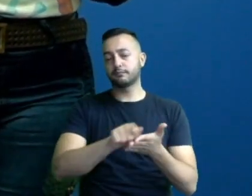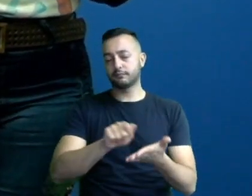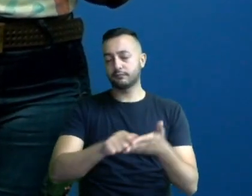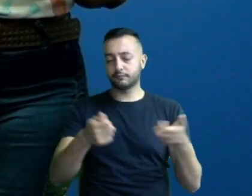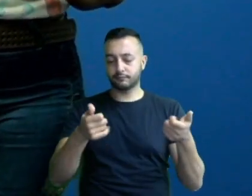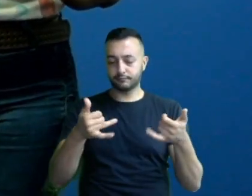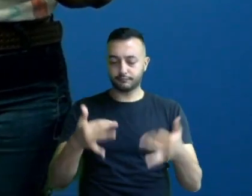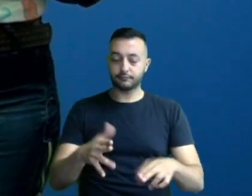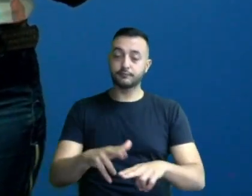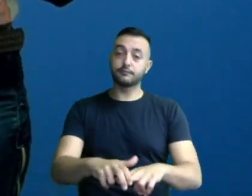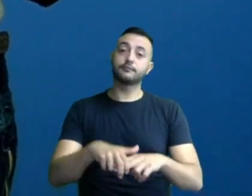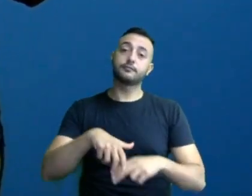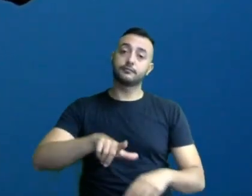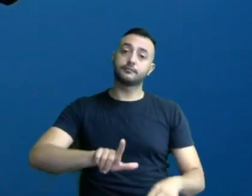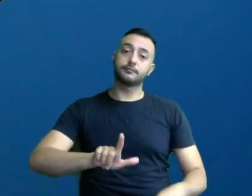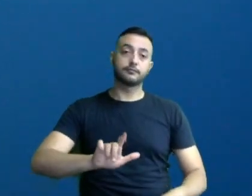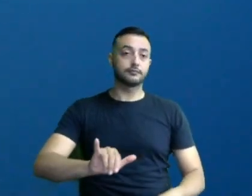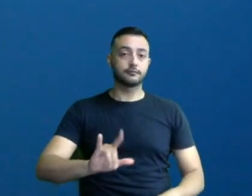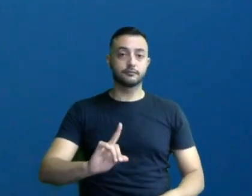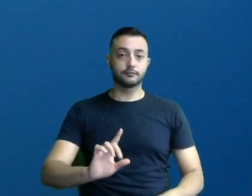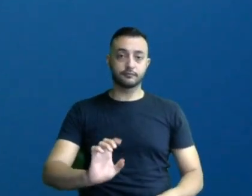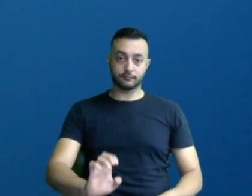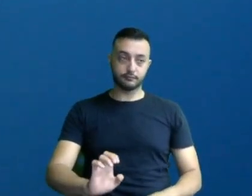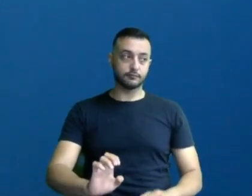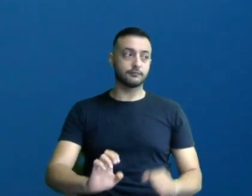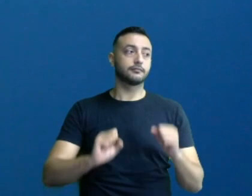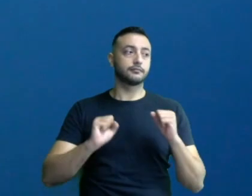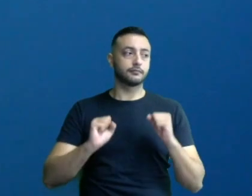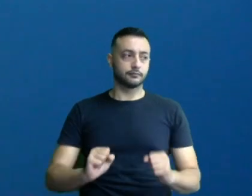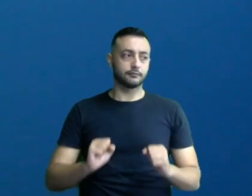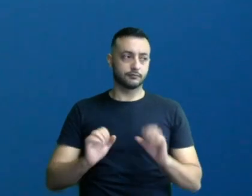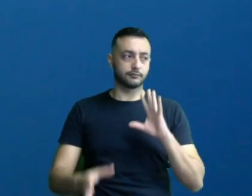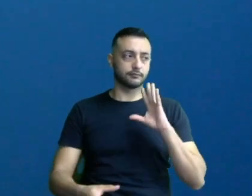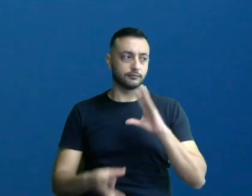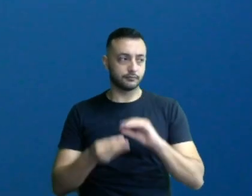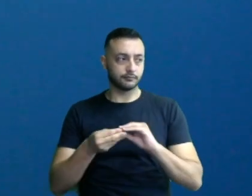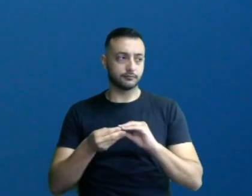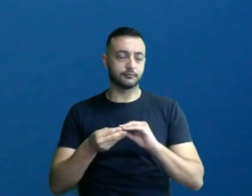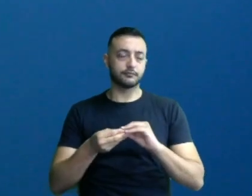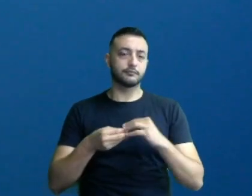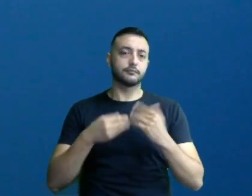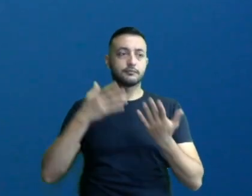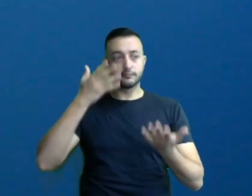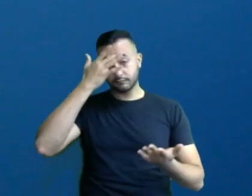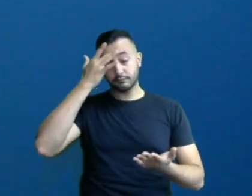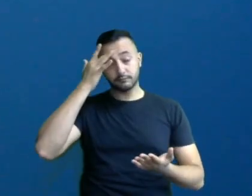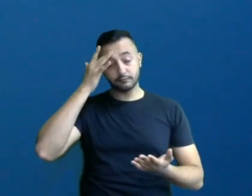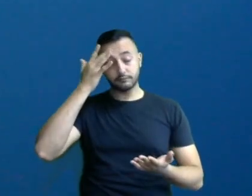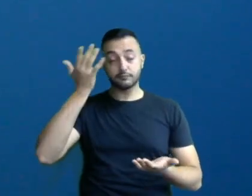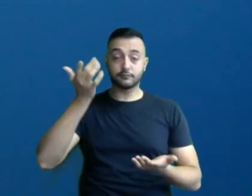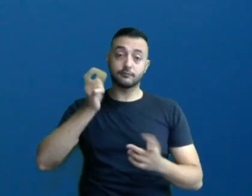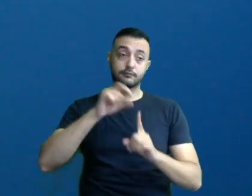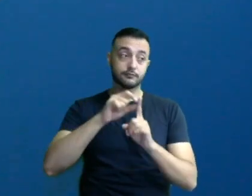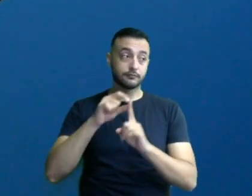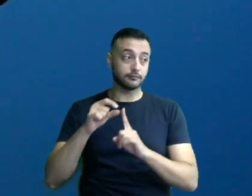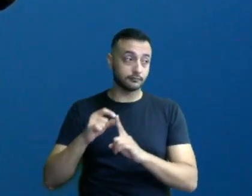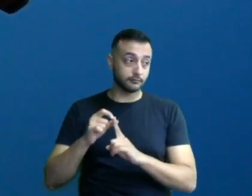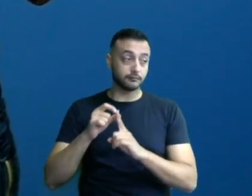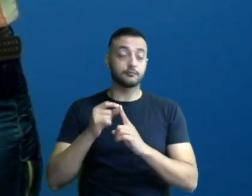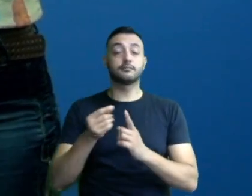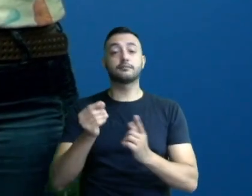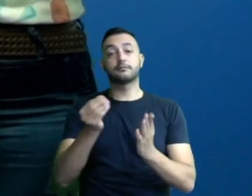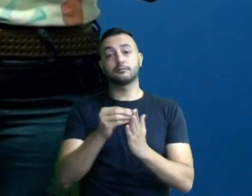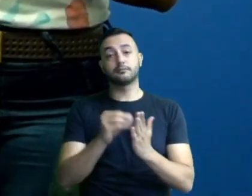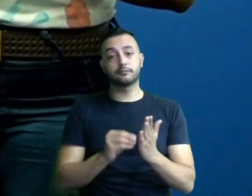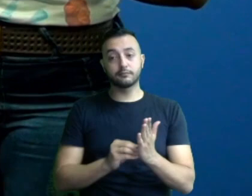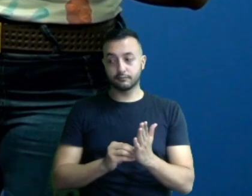Portanto, a lead pode ser considerada uma espécie de resumo, onde as palavras-chave são pontuadas.